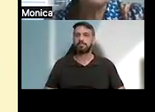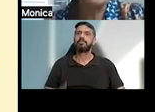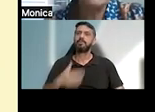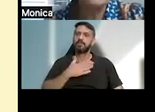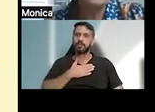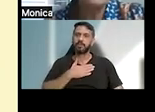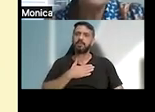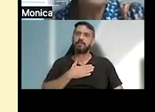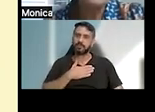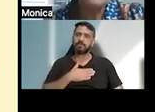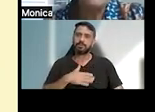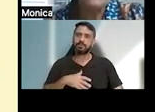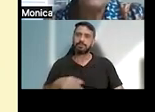explorar